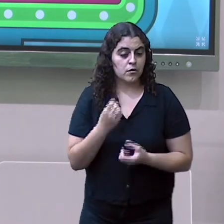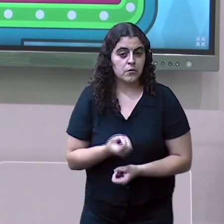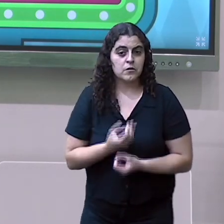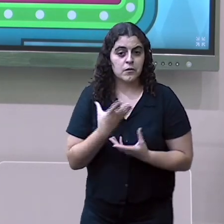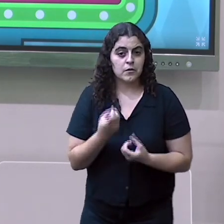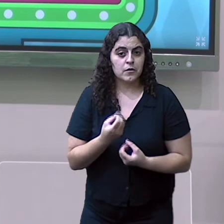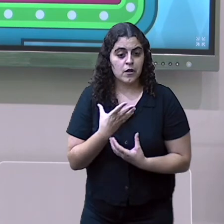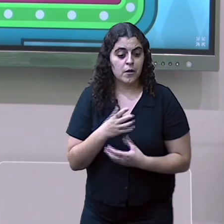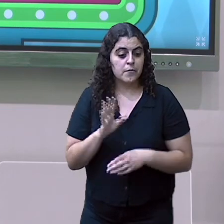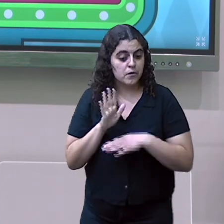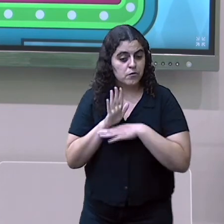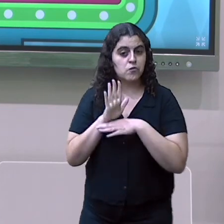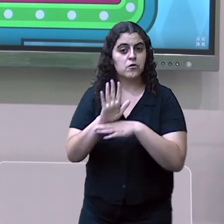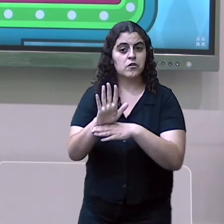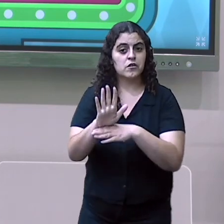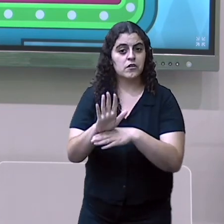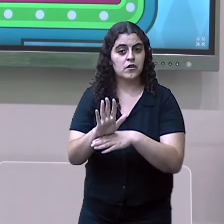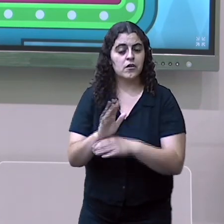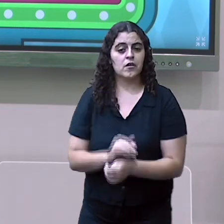Próximo, vamos lá?